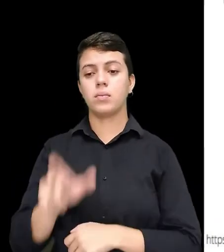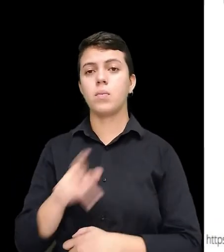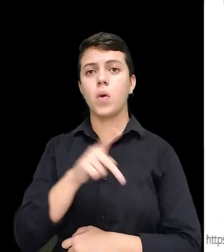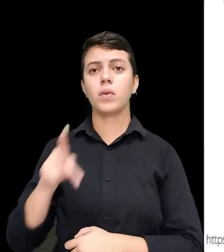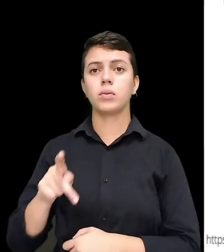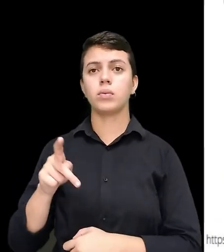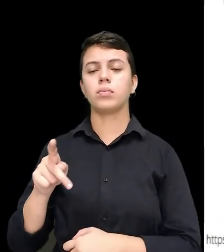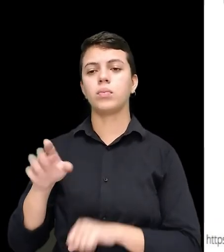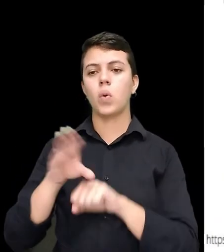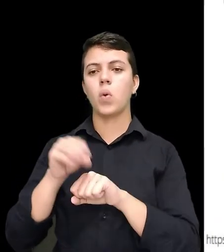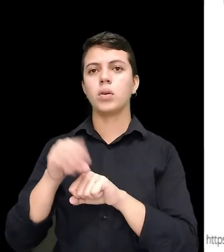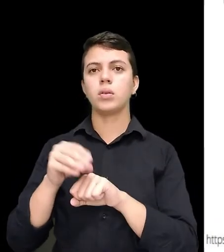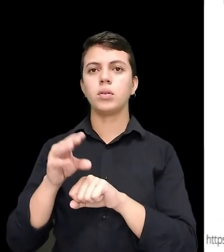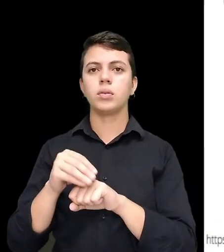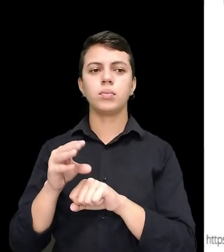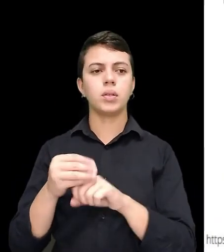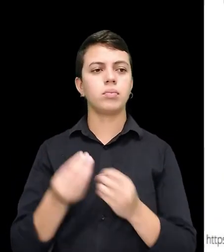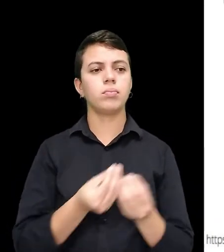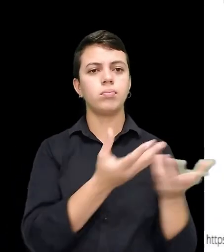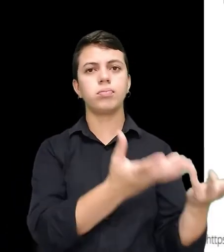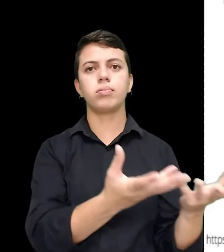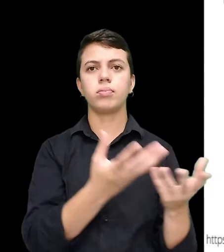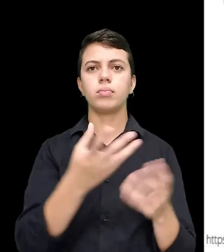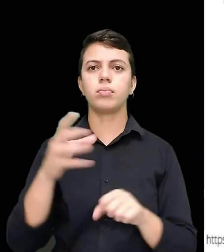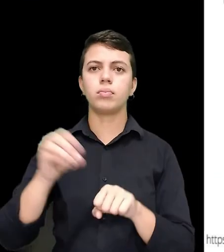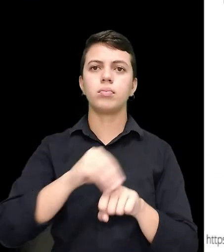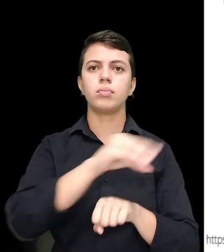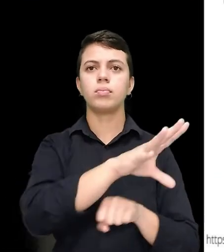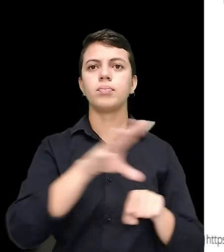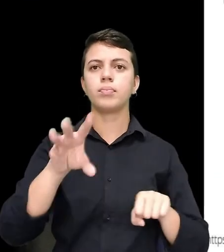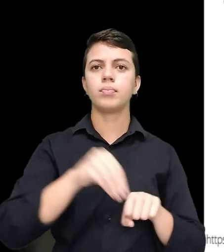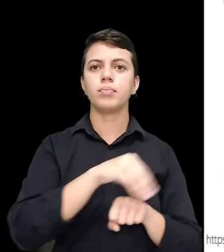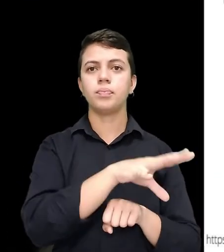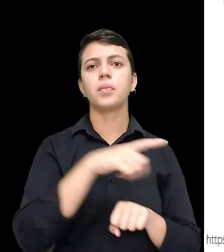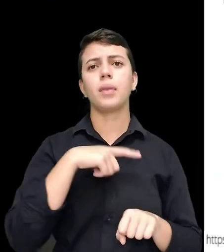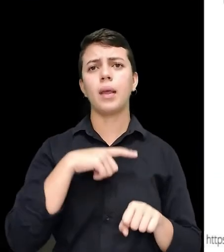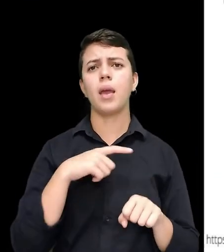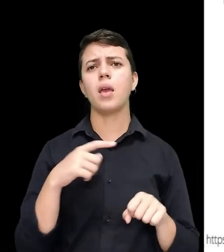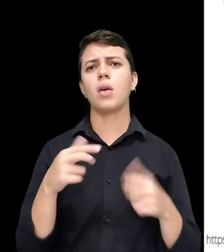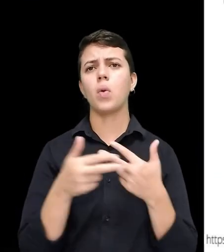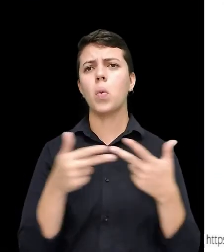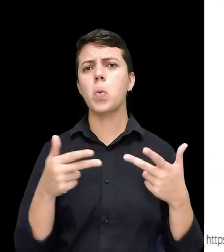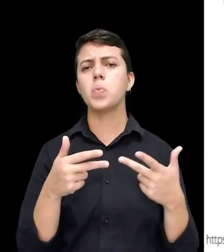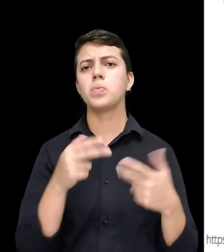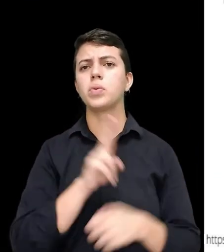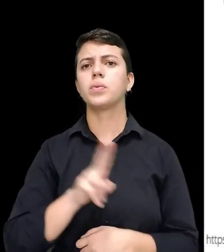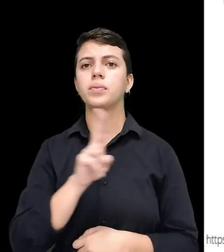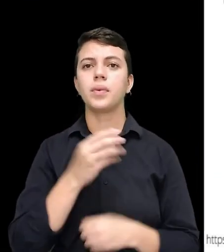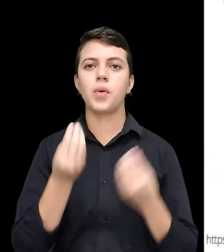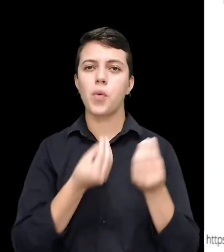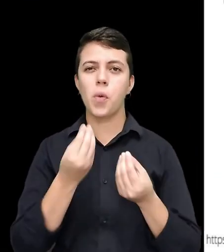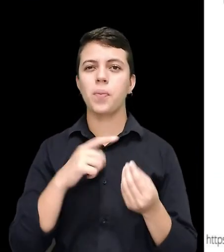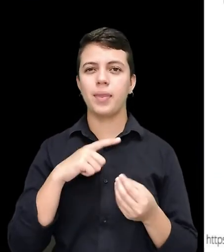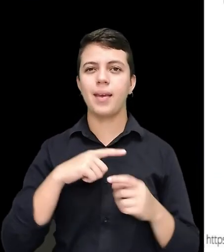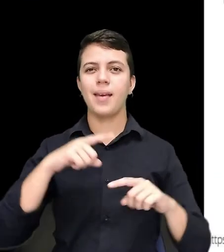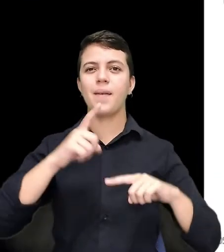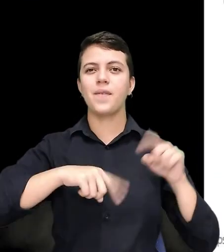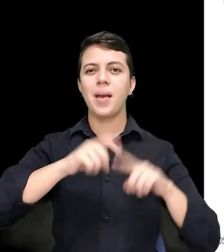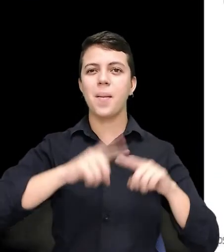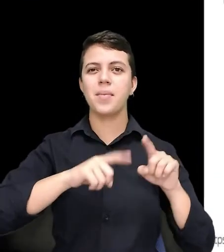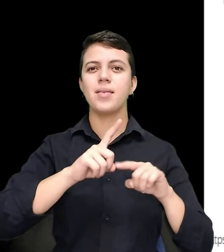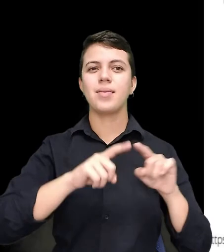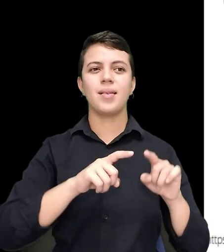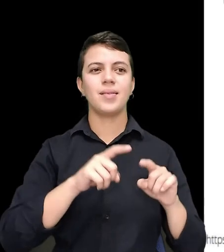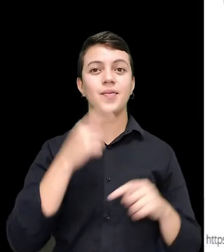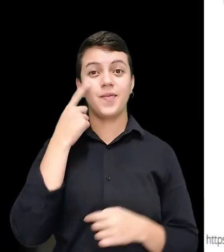transmissão e recepção de informações. Então, são usados alguns recursos à época aí, né, temos as máquinas